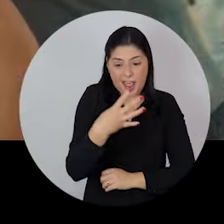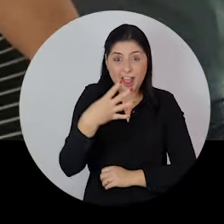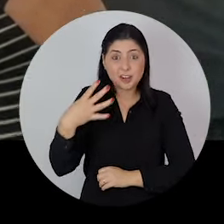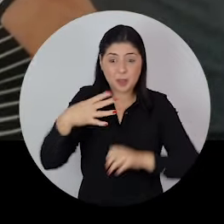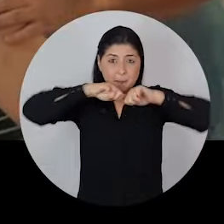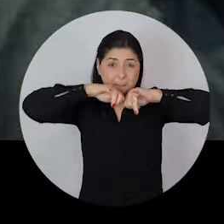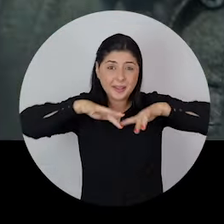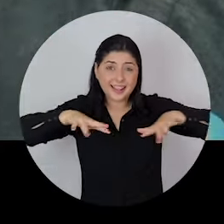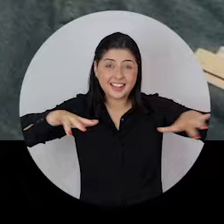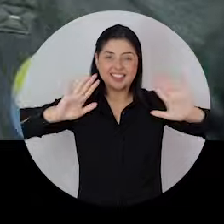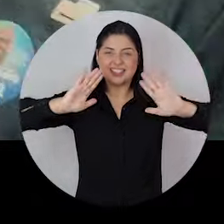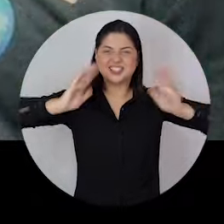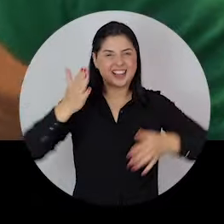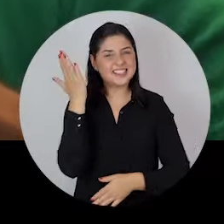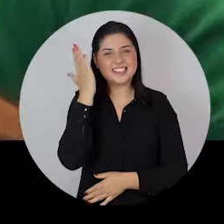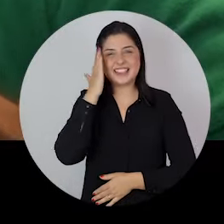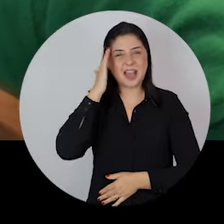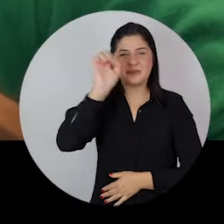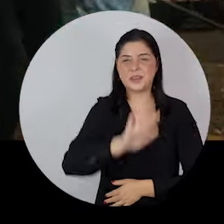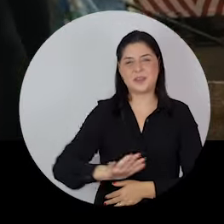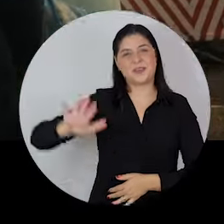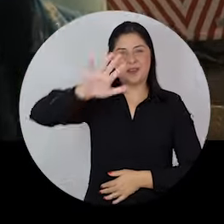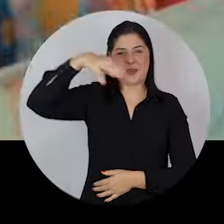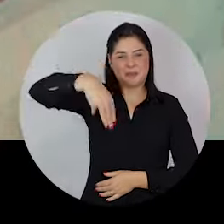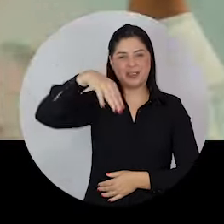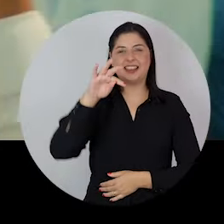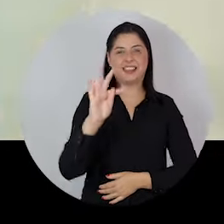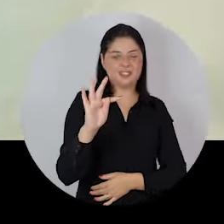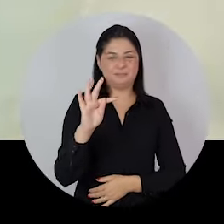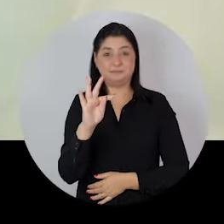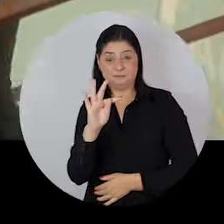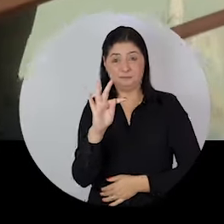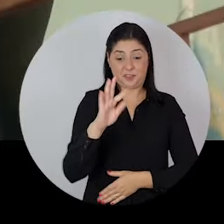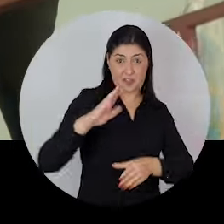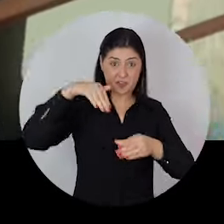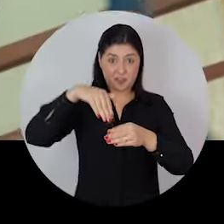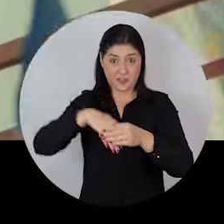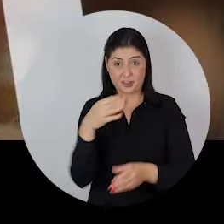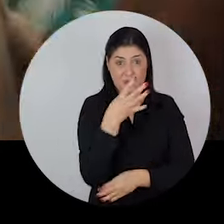Honda é 44 já tomou conta de Mato Grosso